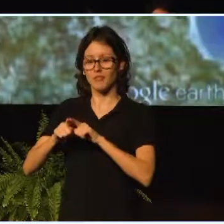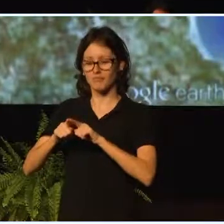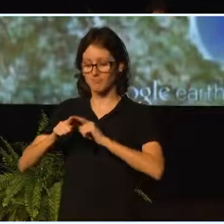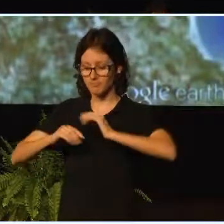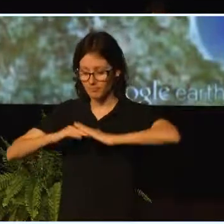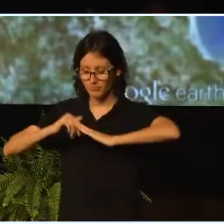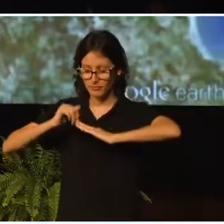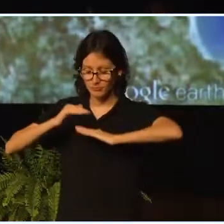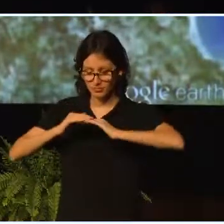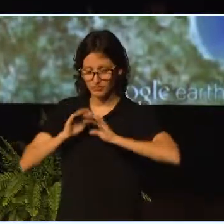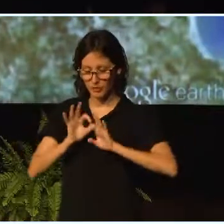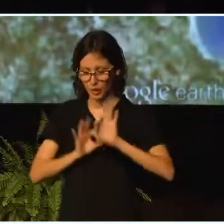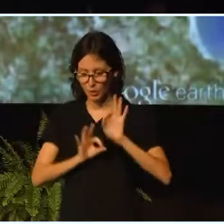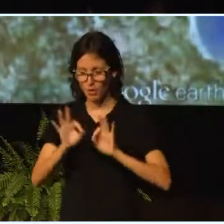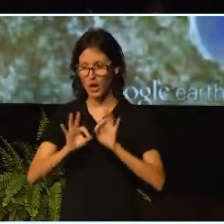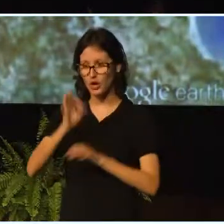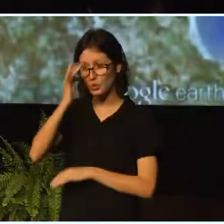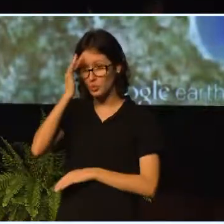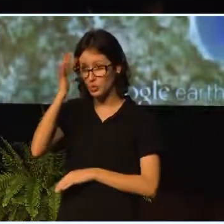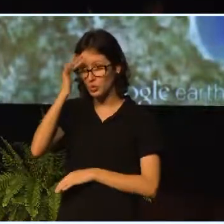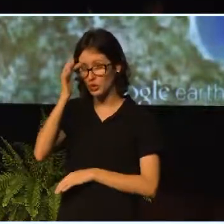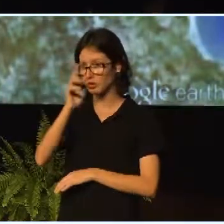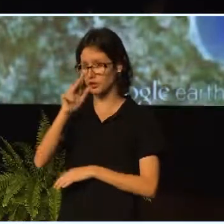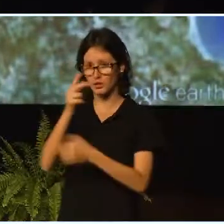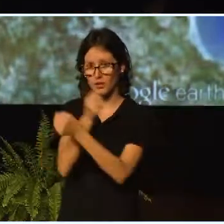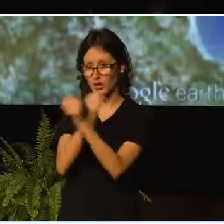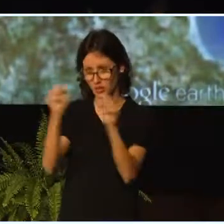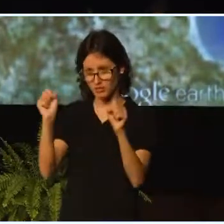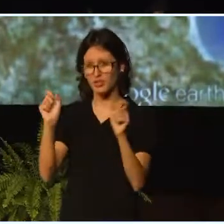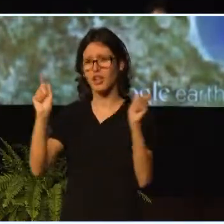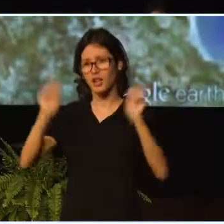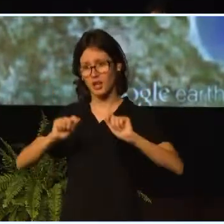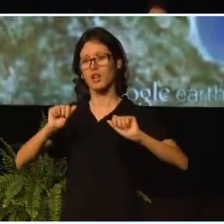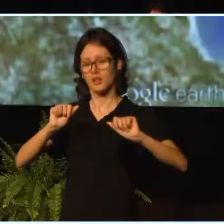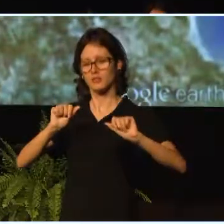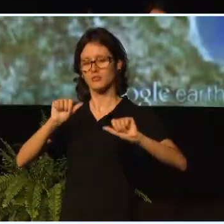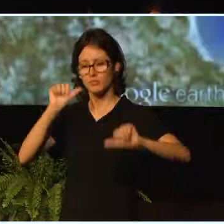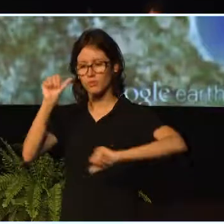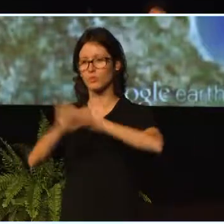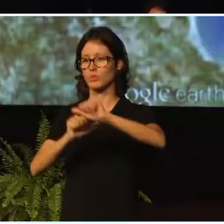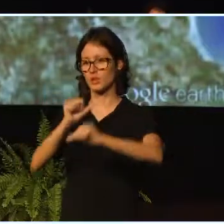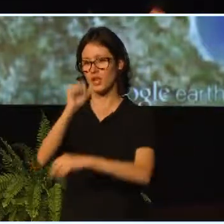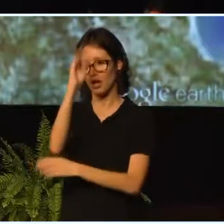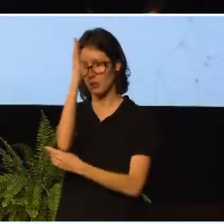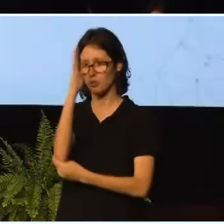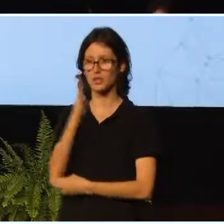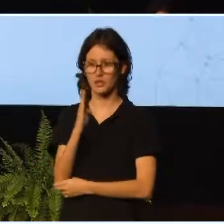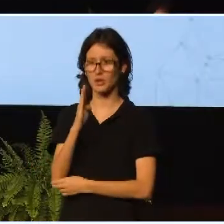sonho, que não é impossível, que é possível mudar o Brasil. Essa é apenas uma parte.